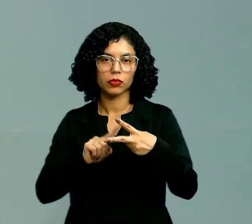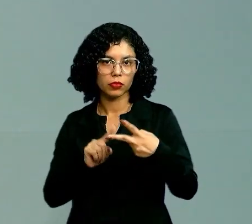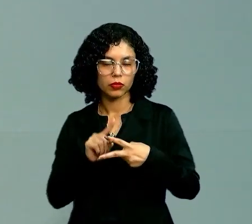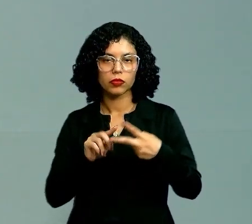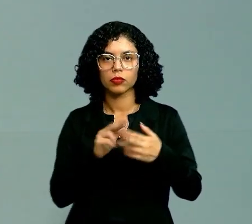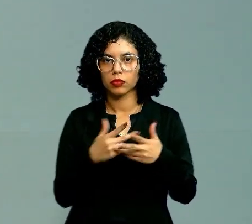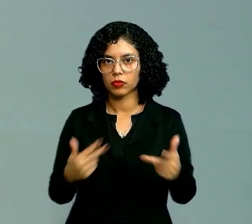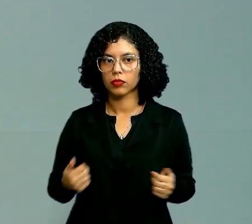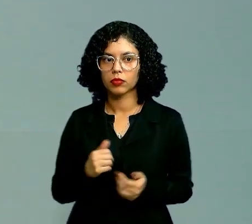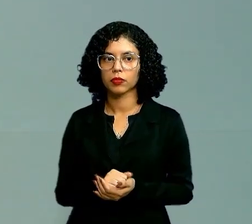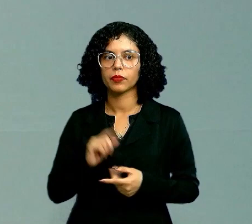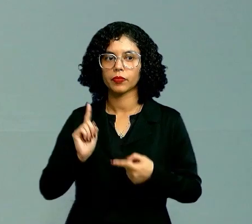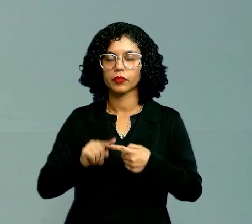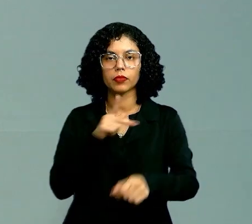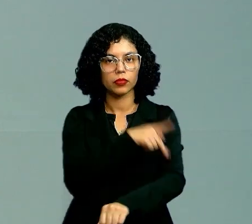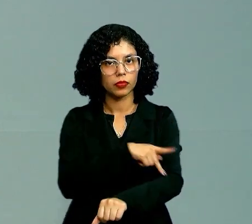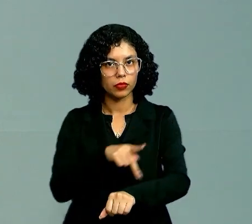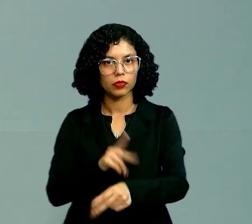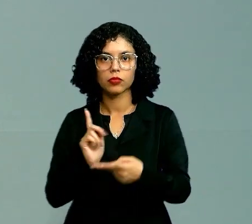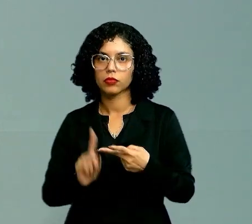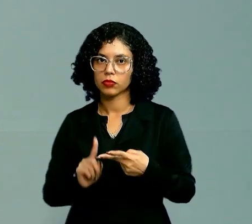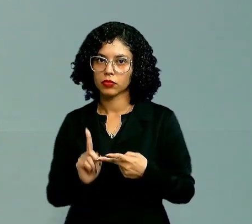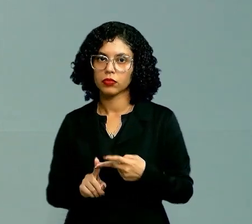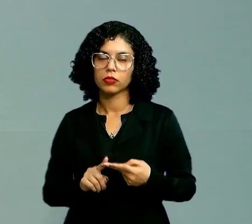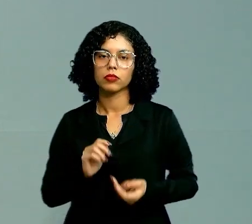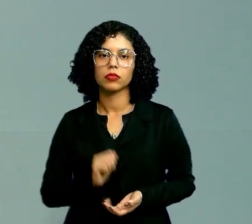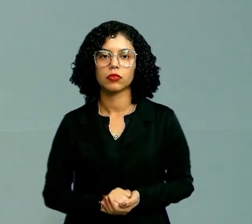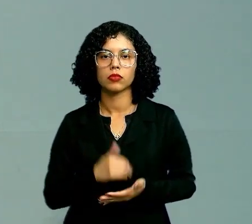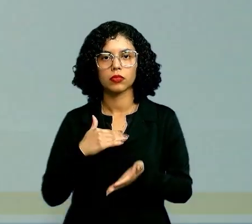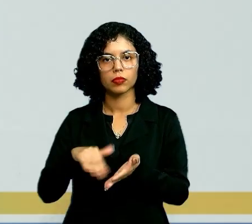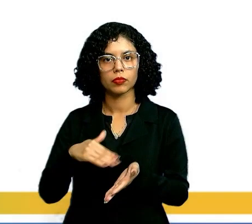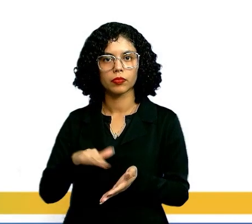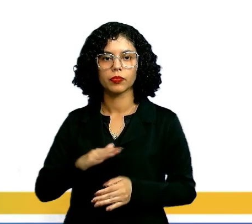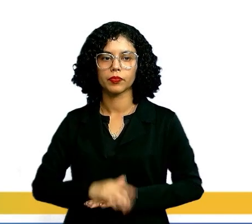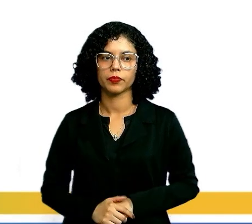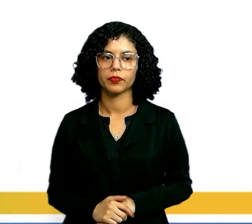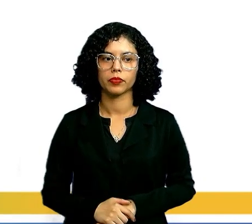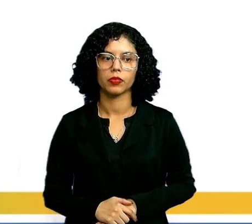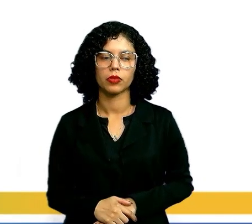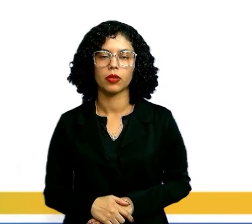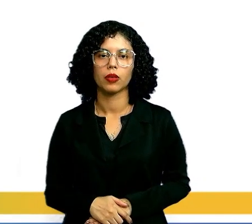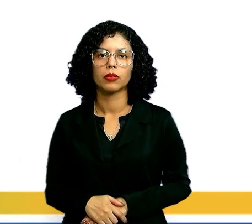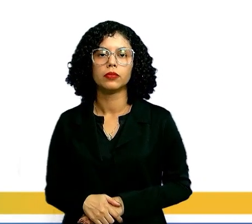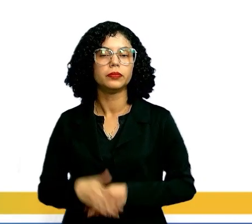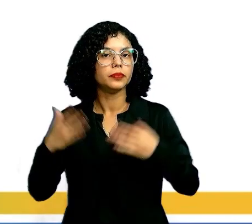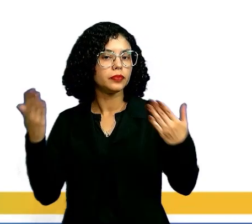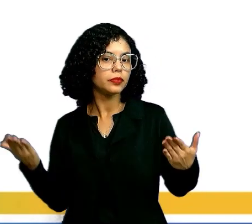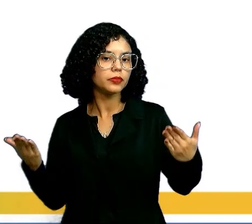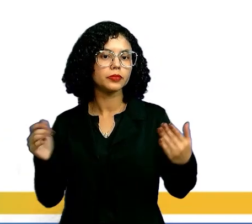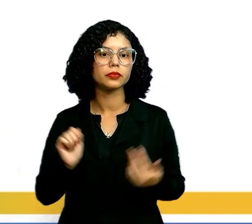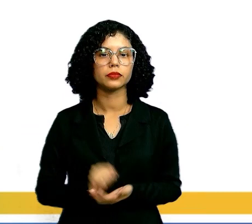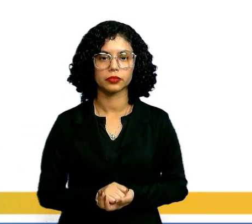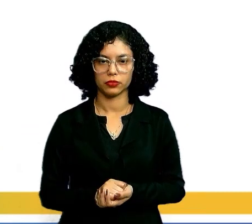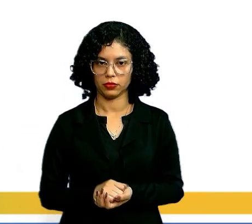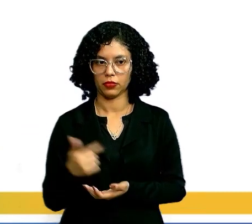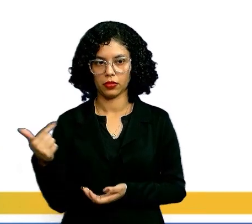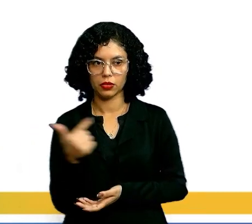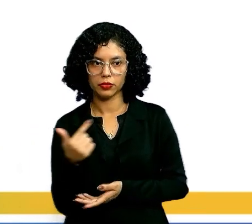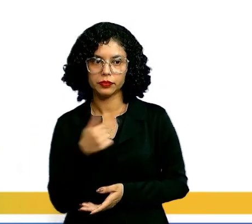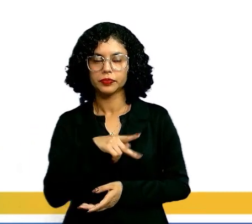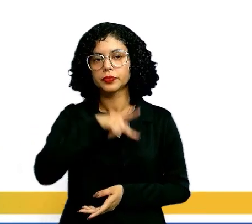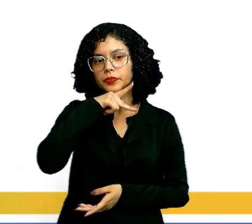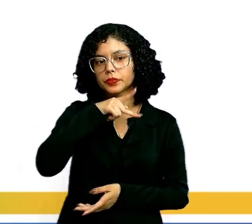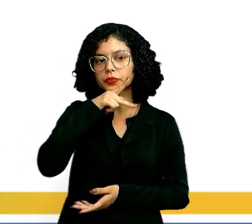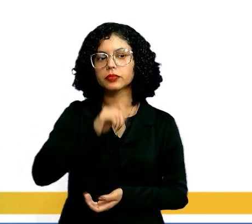função a função pedagógica e a função administrativa então ah segundo